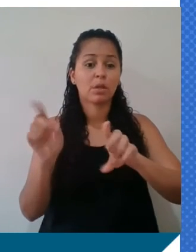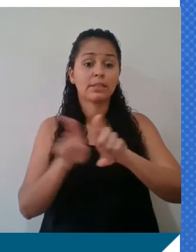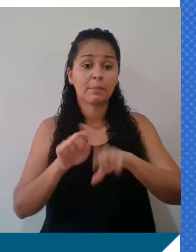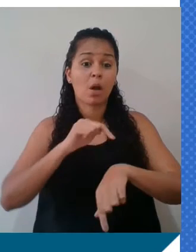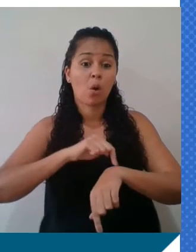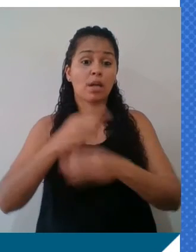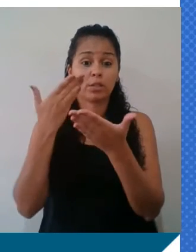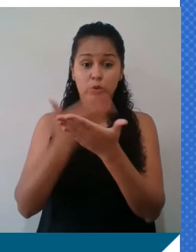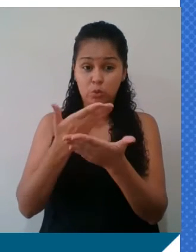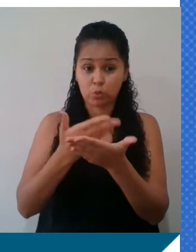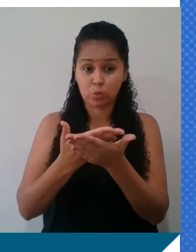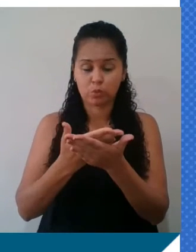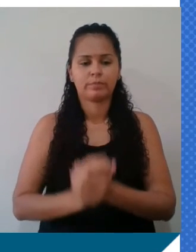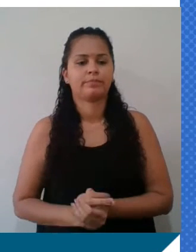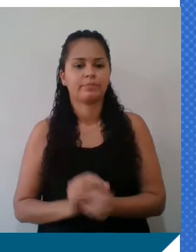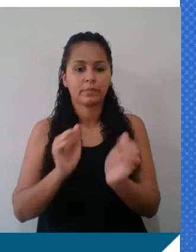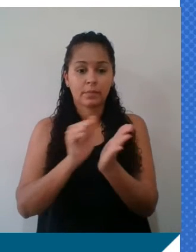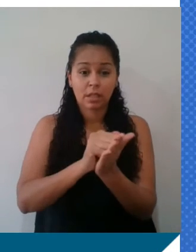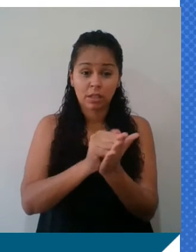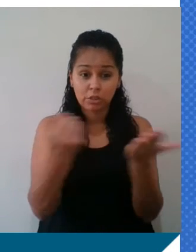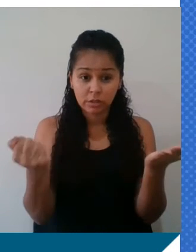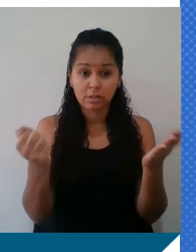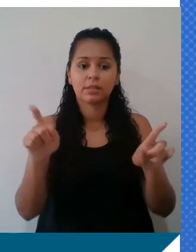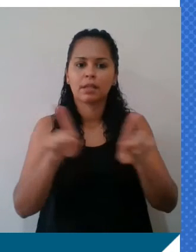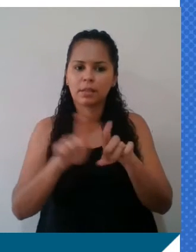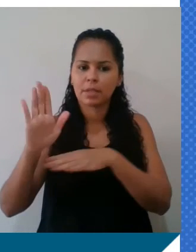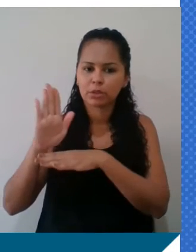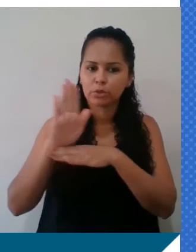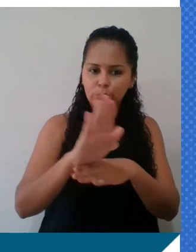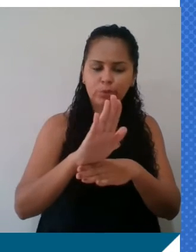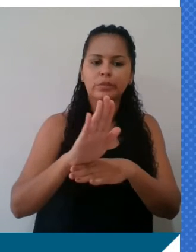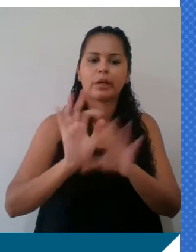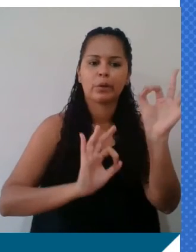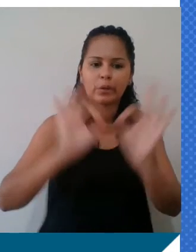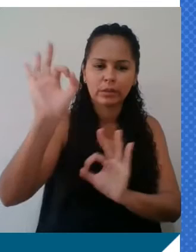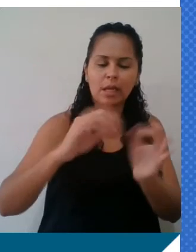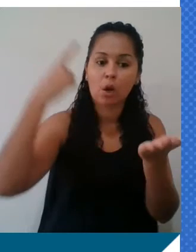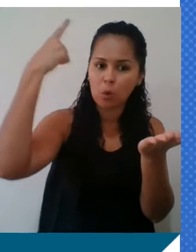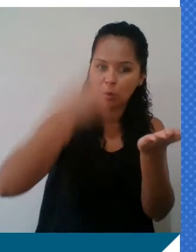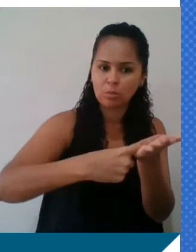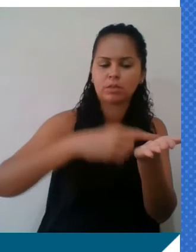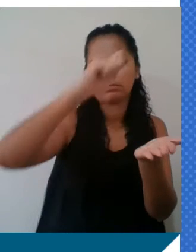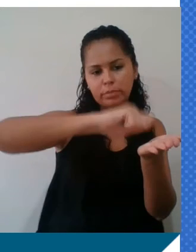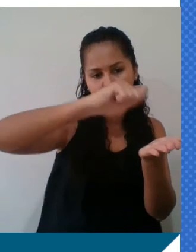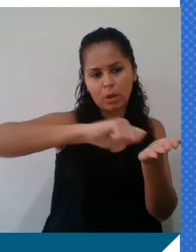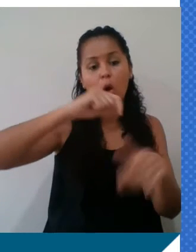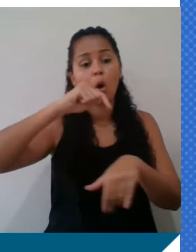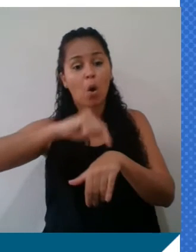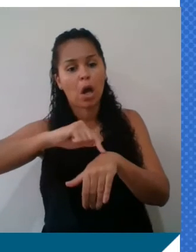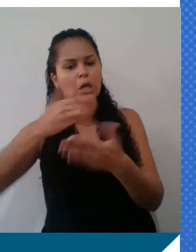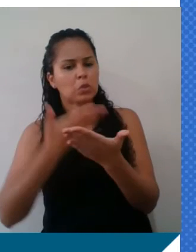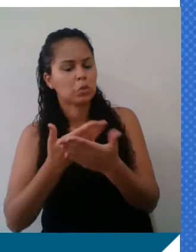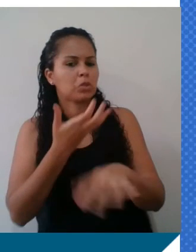estudo. A agenda ajuda muito também você, né? Eu uso uma agenda para me organizar, então você coloca os seus compromissos e coloca os seus horários de estudo, qual matéria